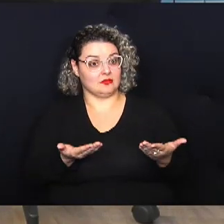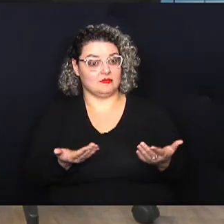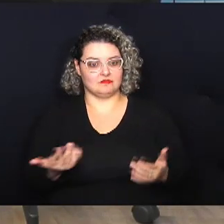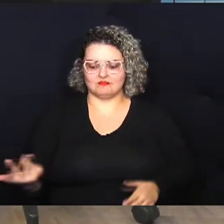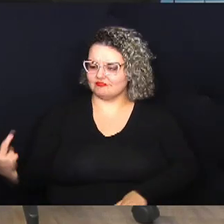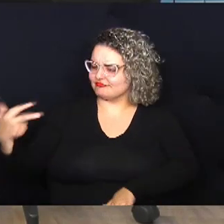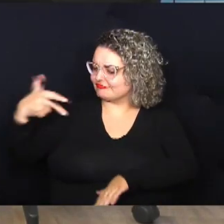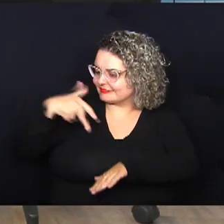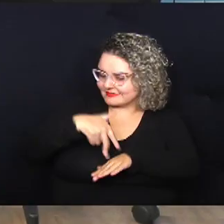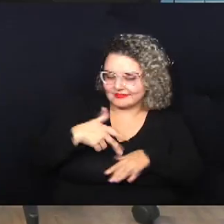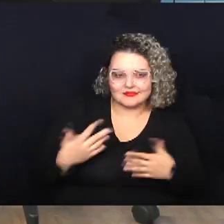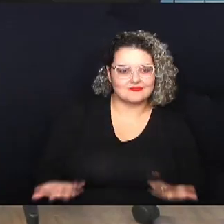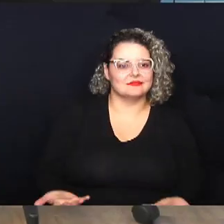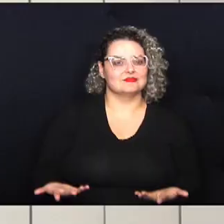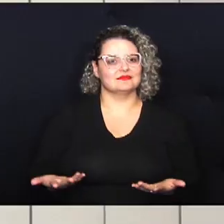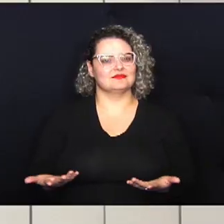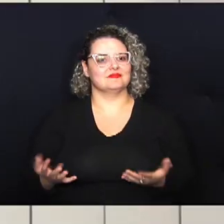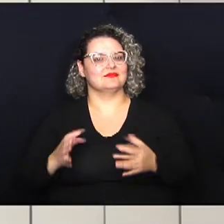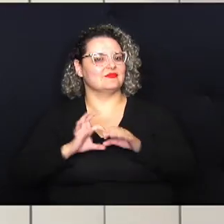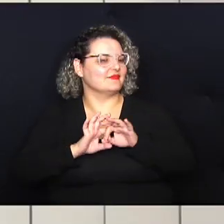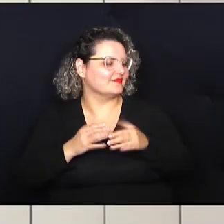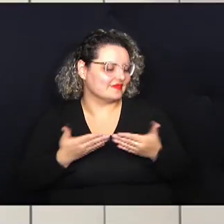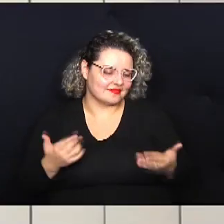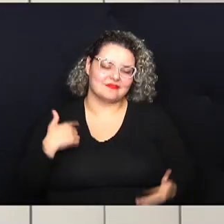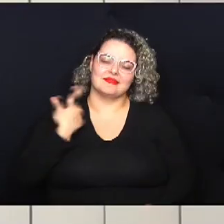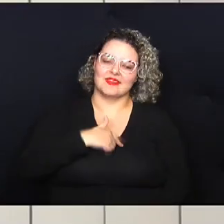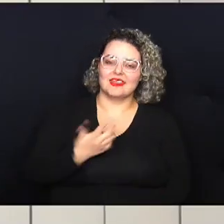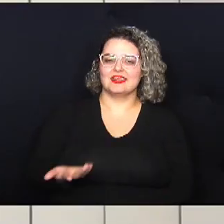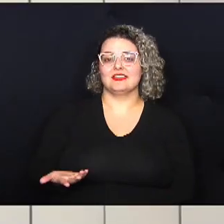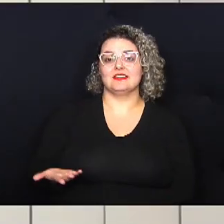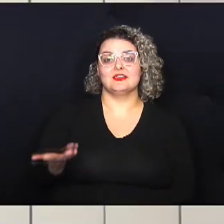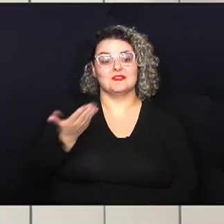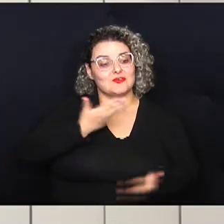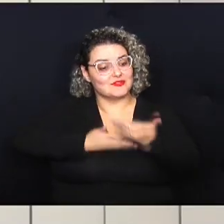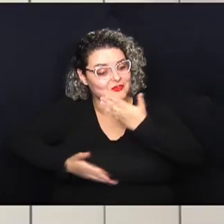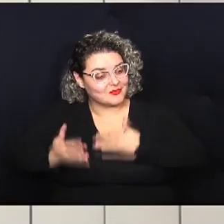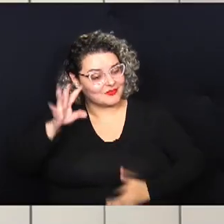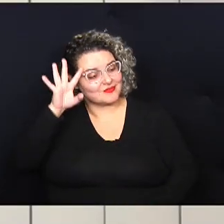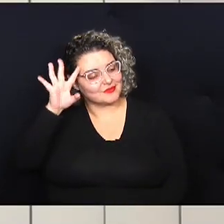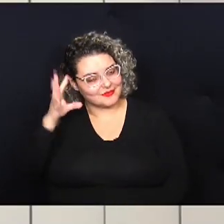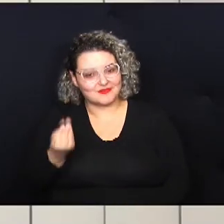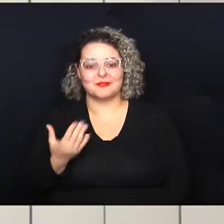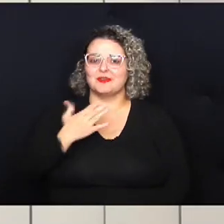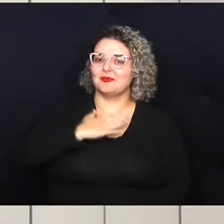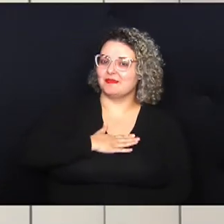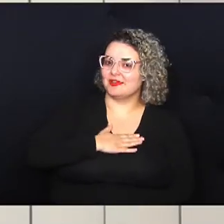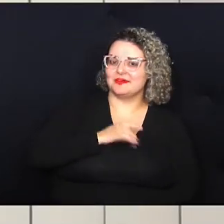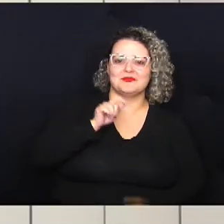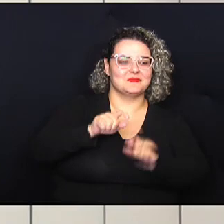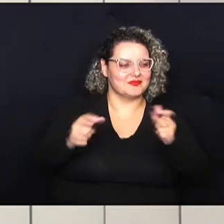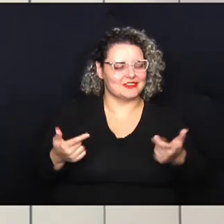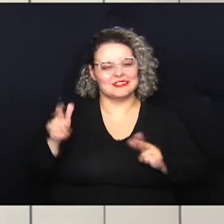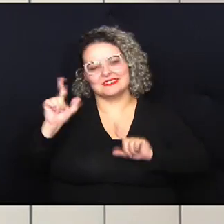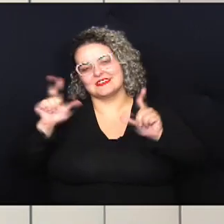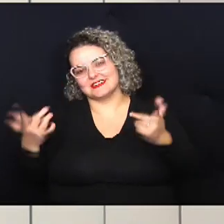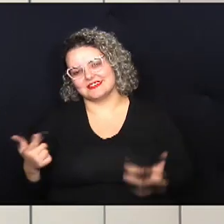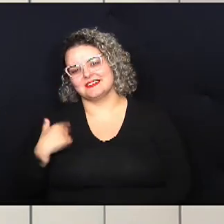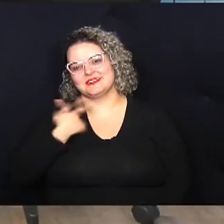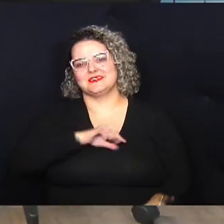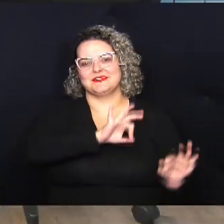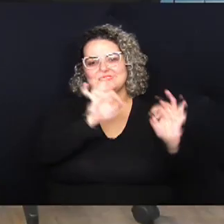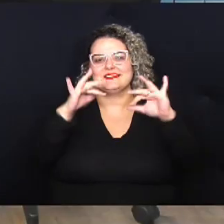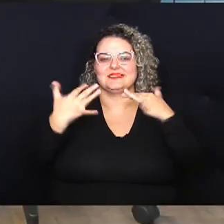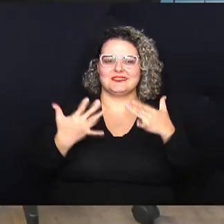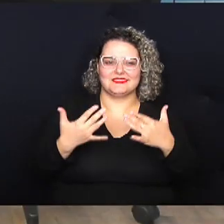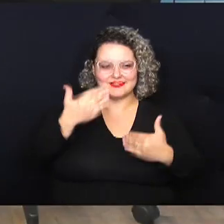aqui, de ficar disponível para a gente e de dividir o seu conhecimento comigo, com o pessoal aqui da TV e com os nossos